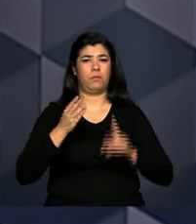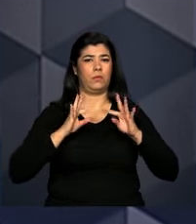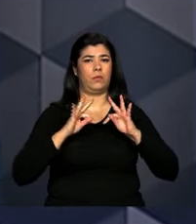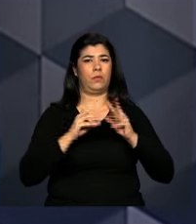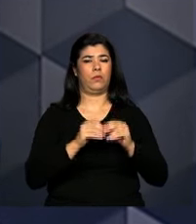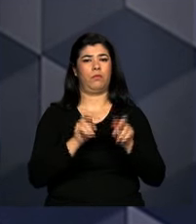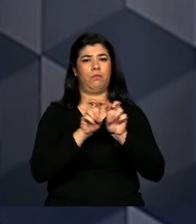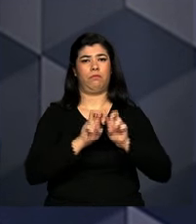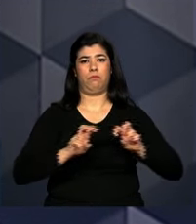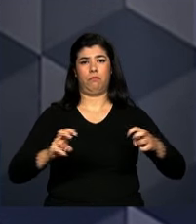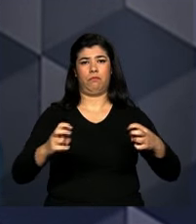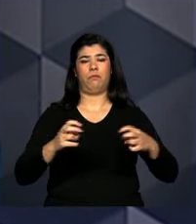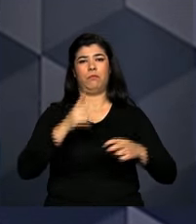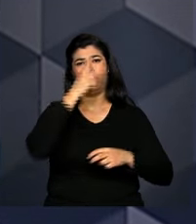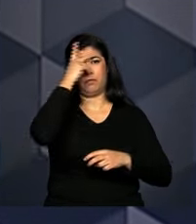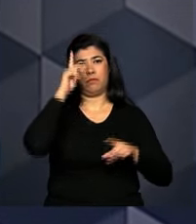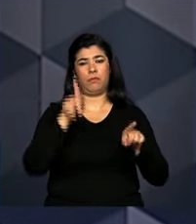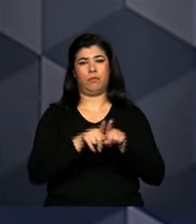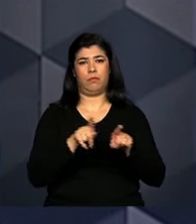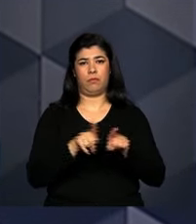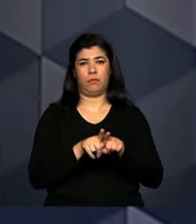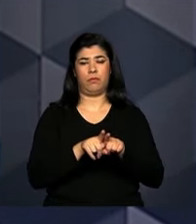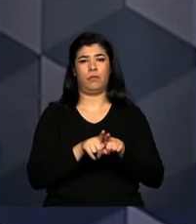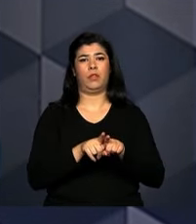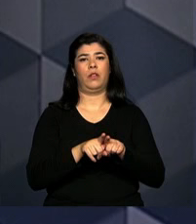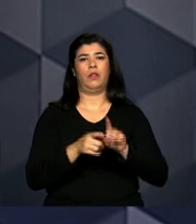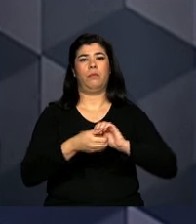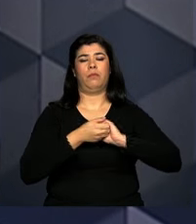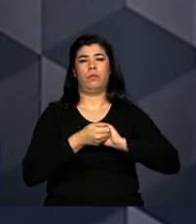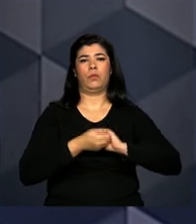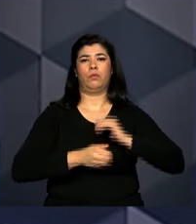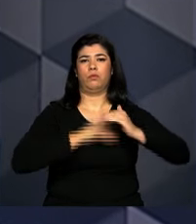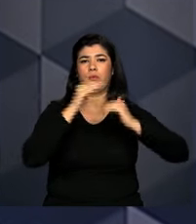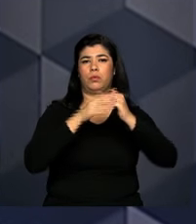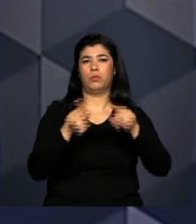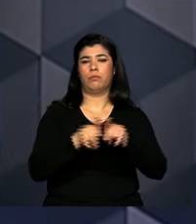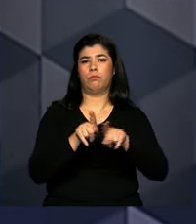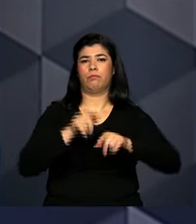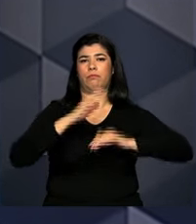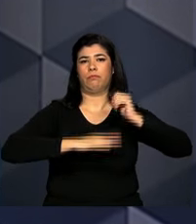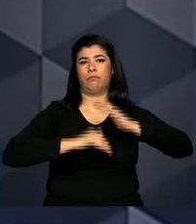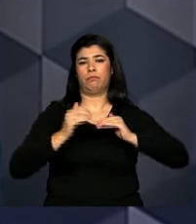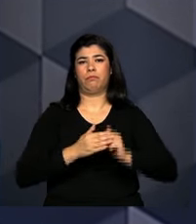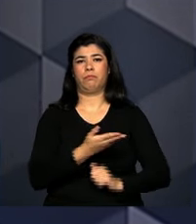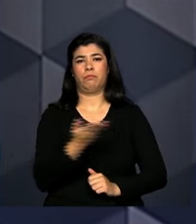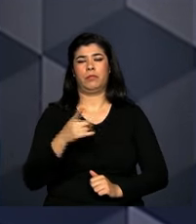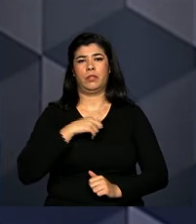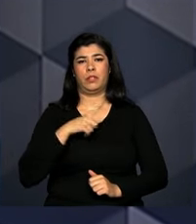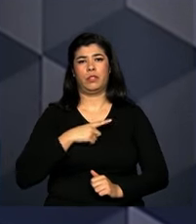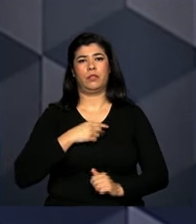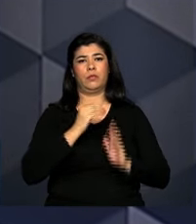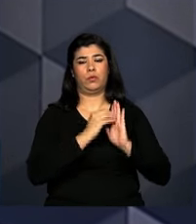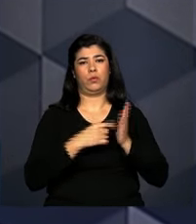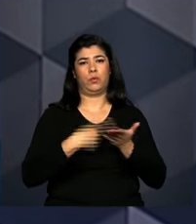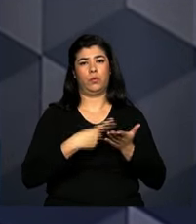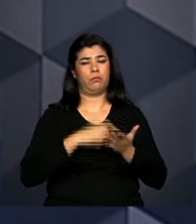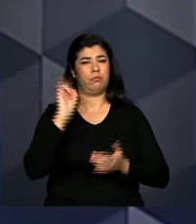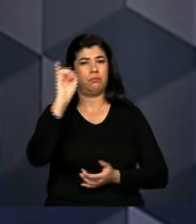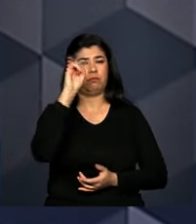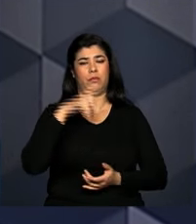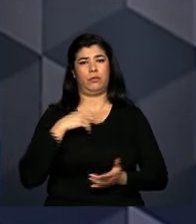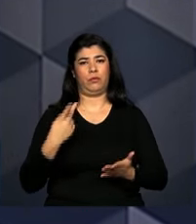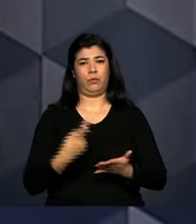compõem o interesse direto com o sucesso e o êxito desta agenda